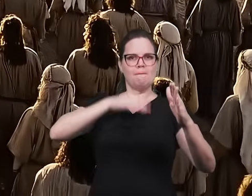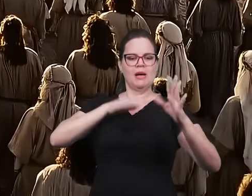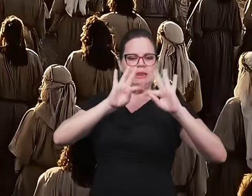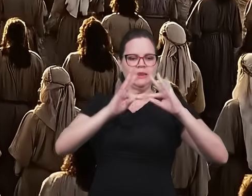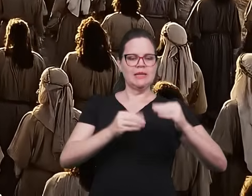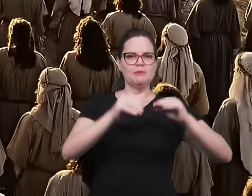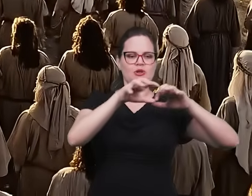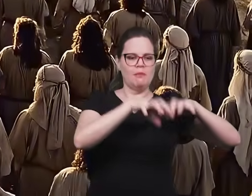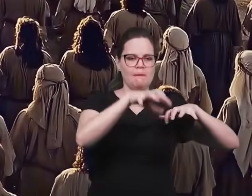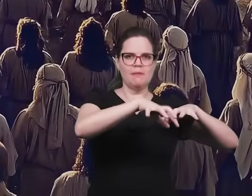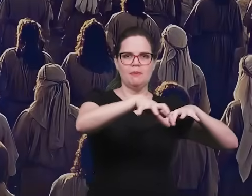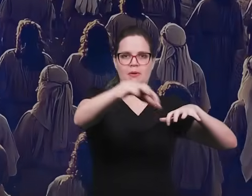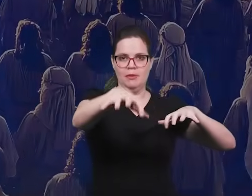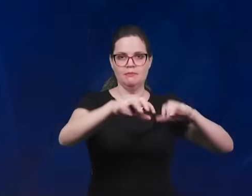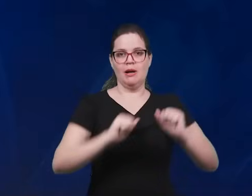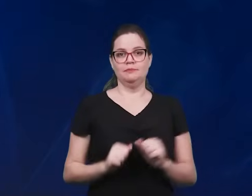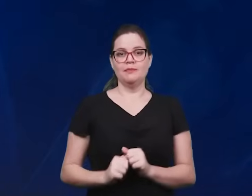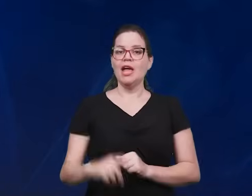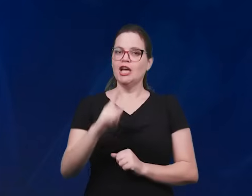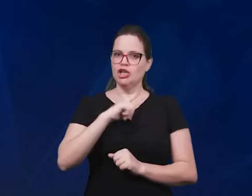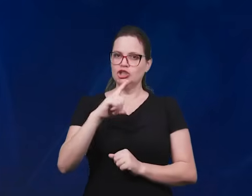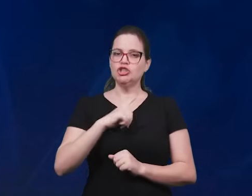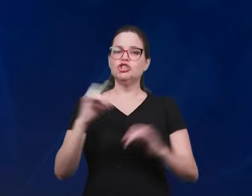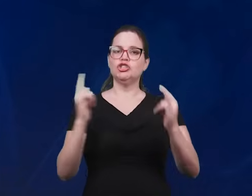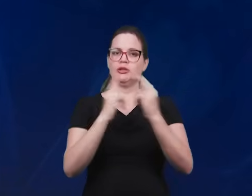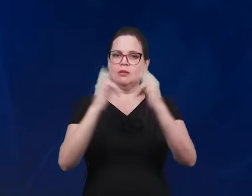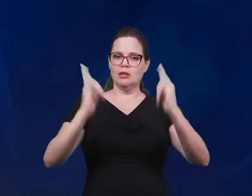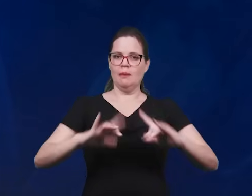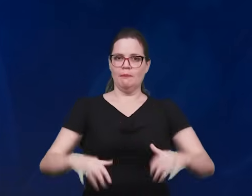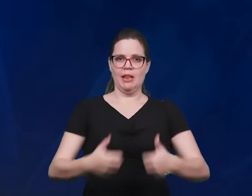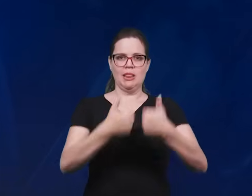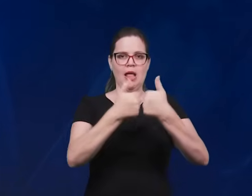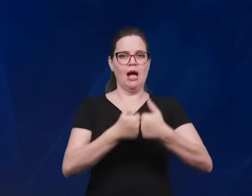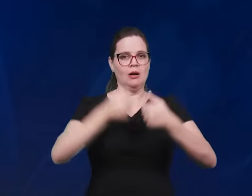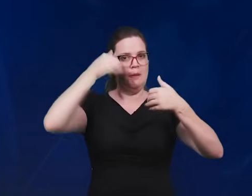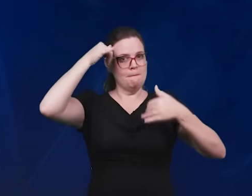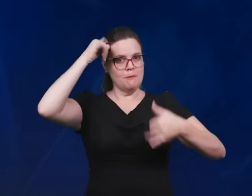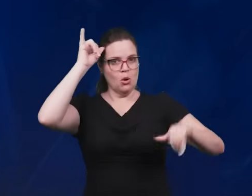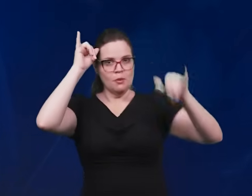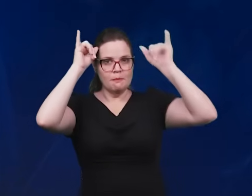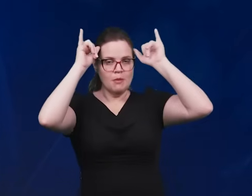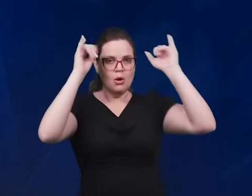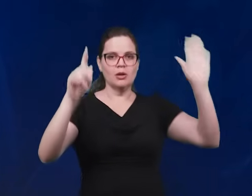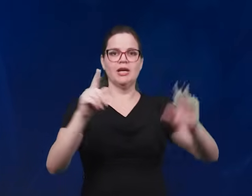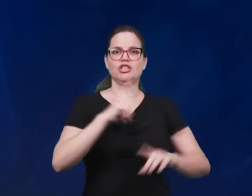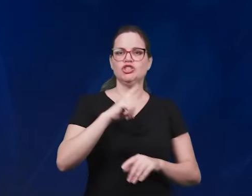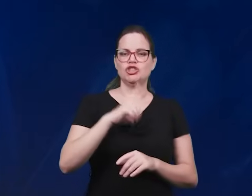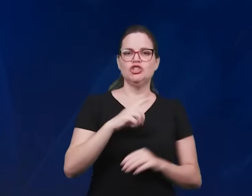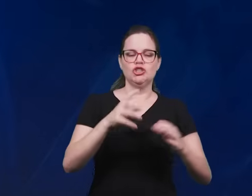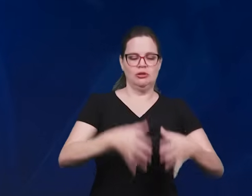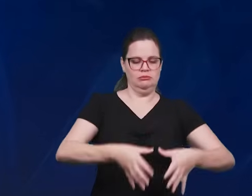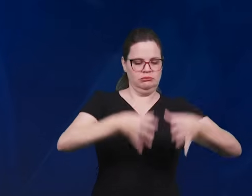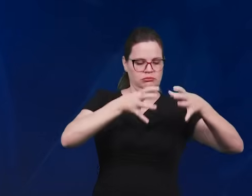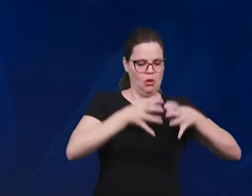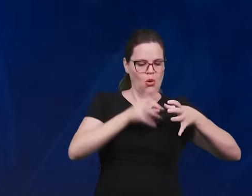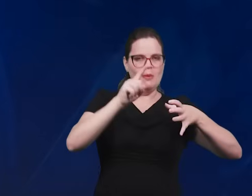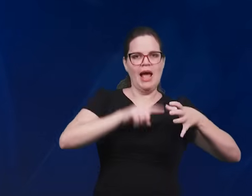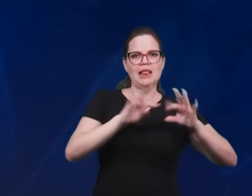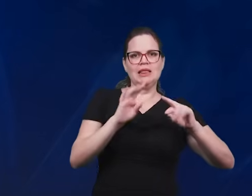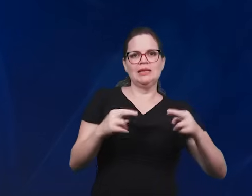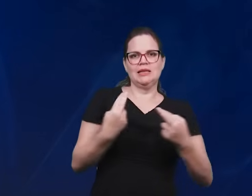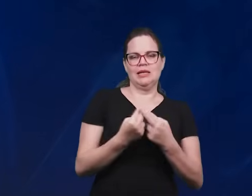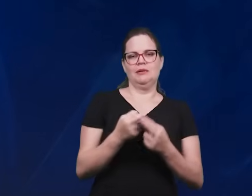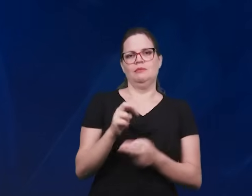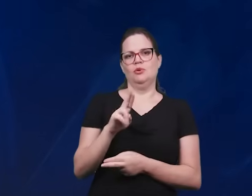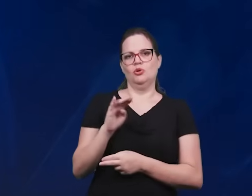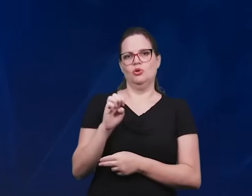estrutura do tabernáculo. Eles eram seguidos pelas tribos de Ruben, Simeão e Gade. No